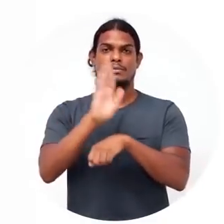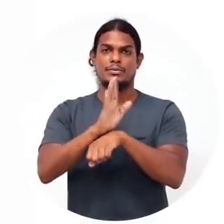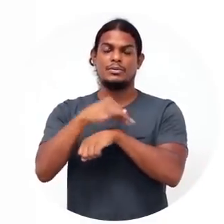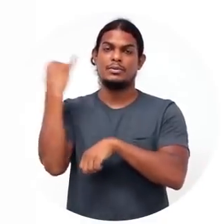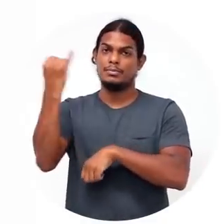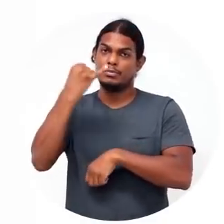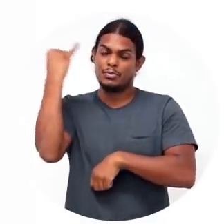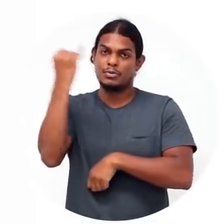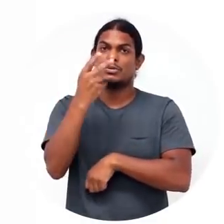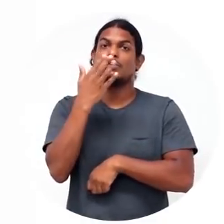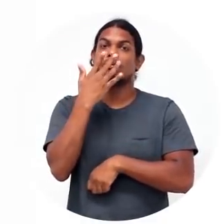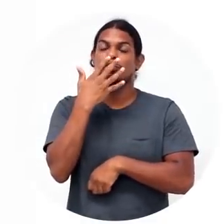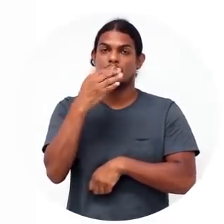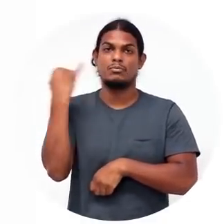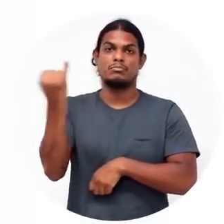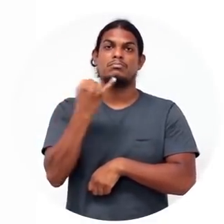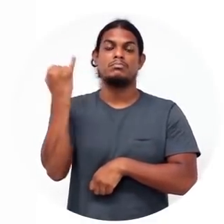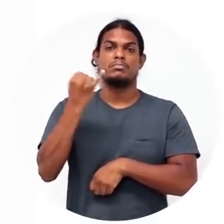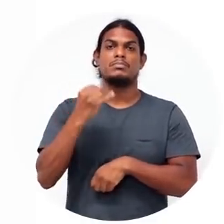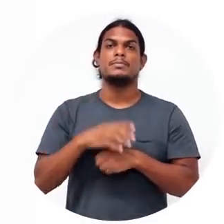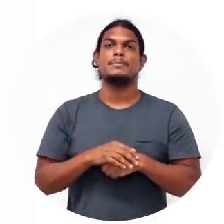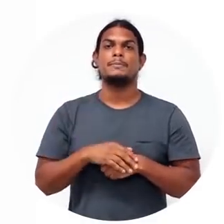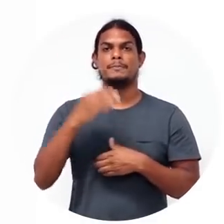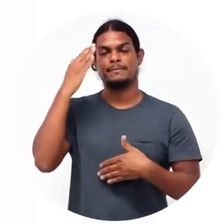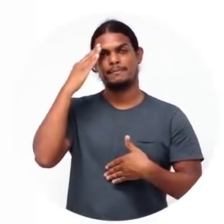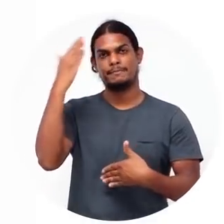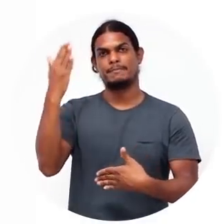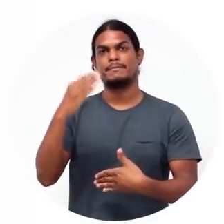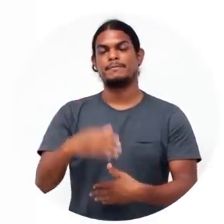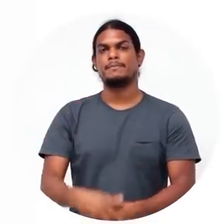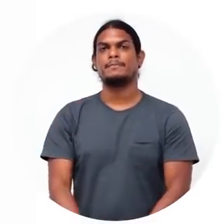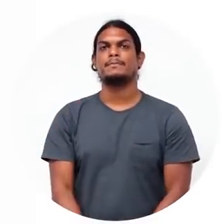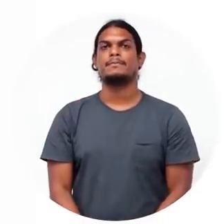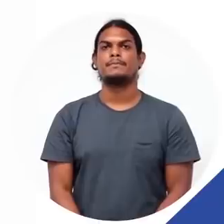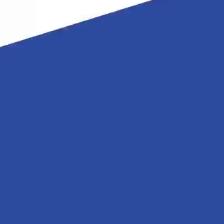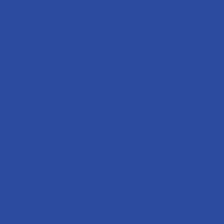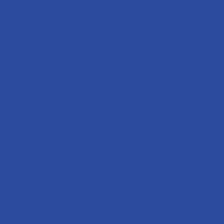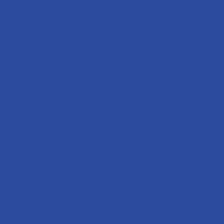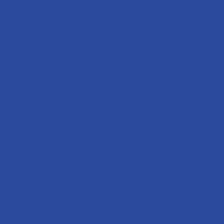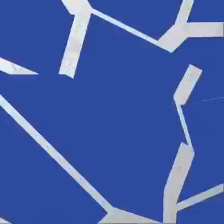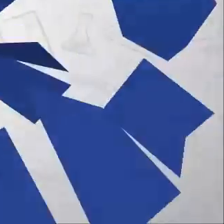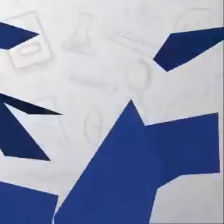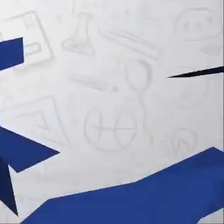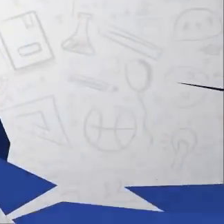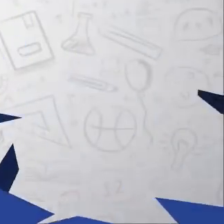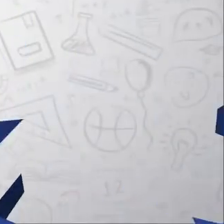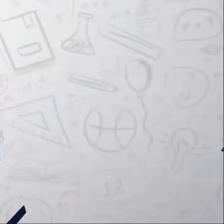cor, esse é um assunto fascinante, e aí nos vemos na próxima videoaula. Obrigada!